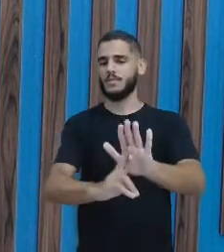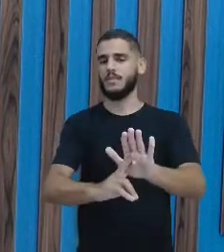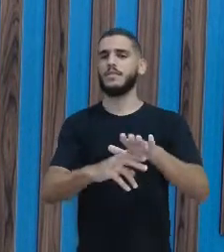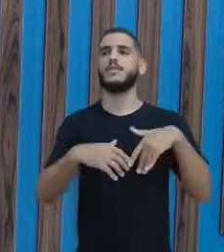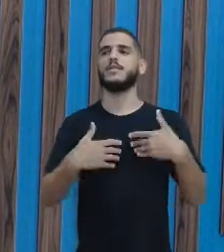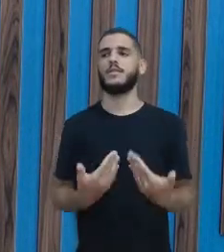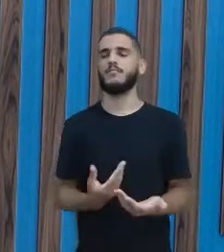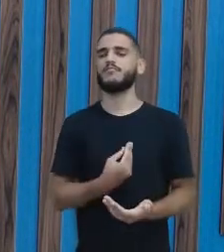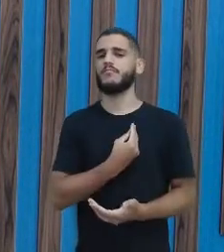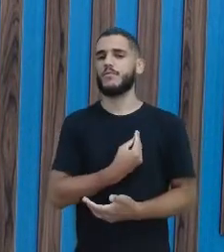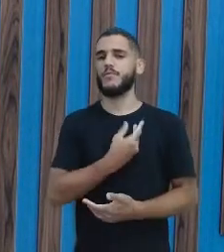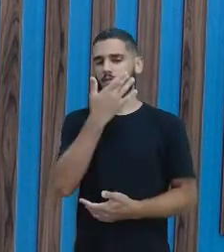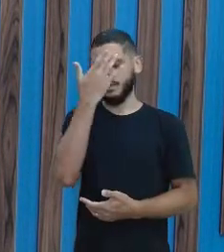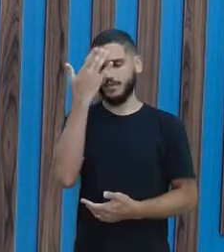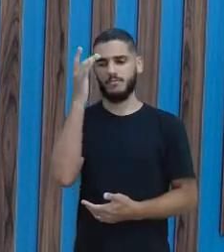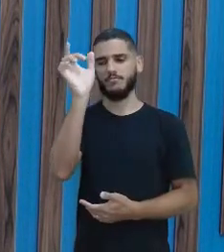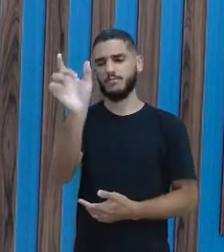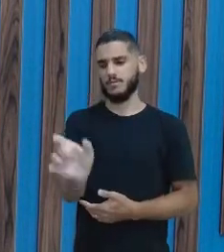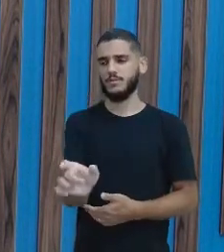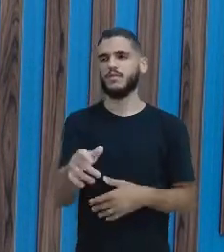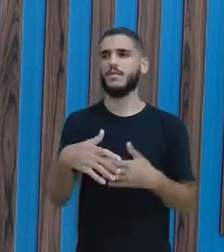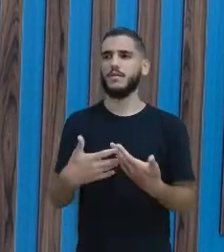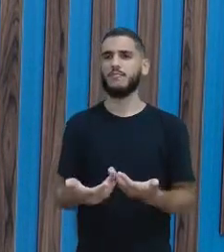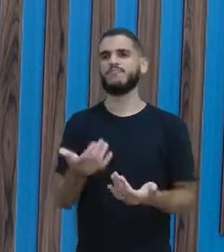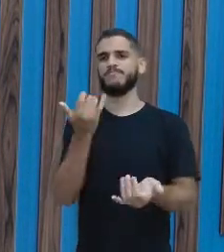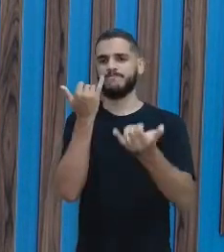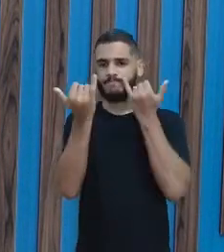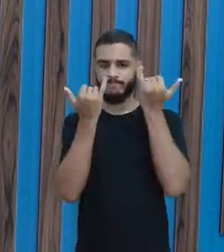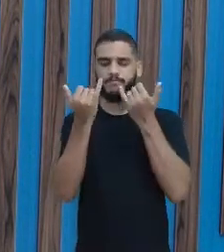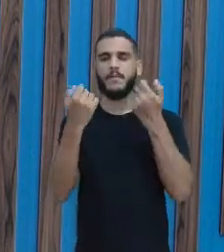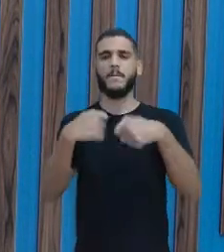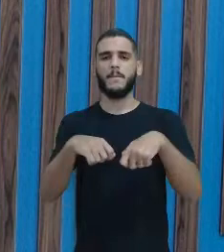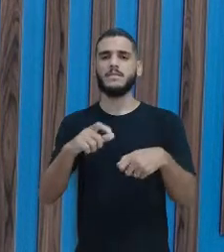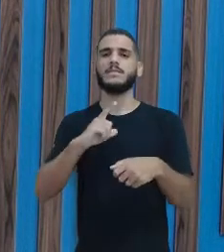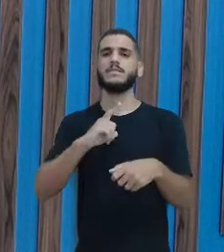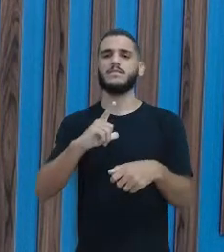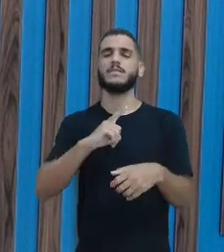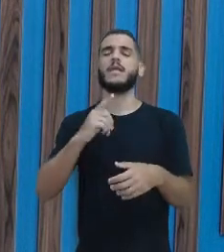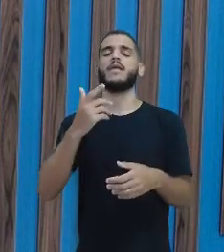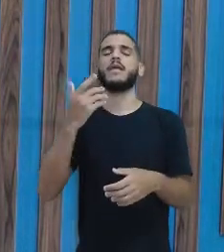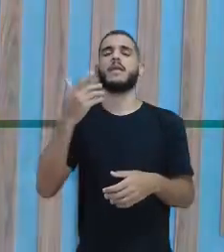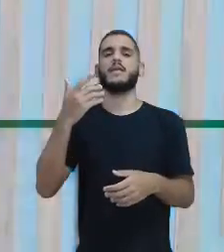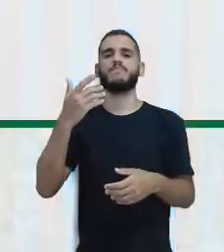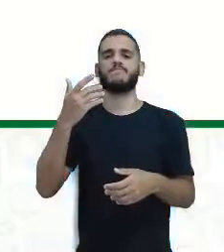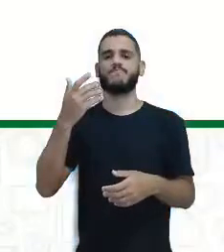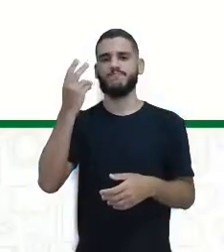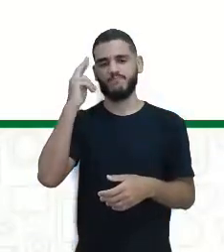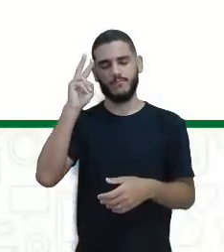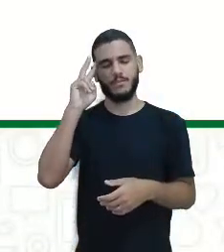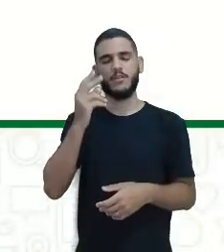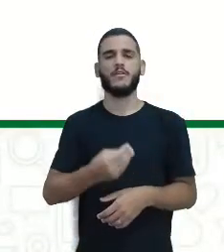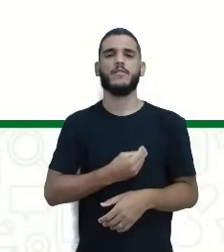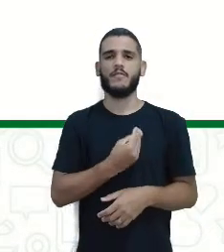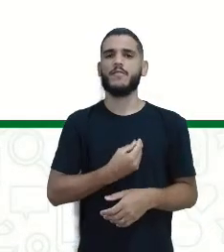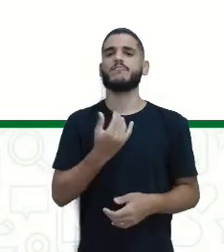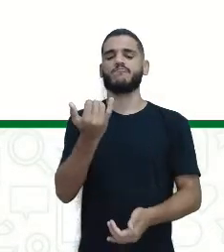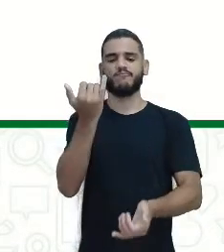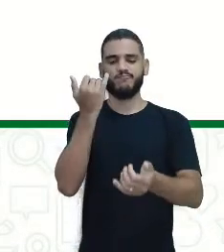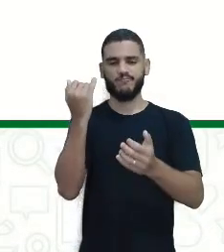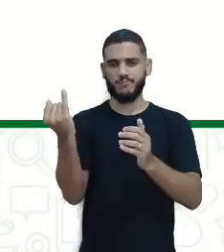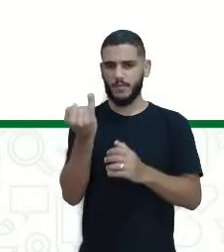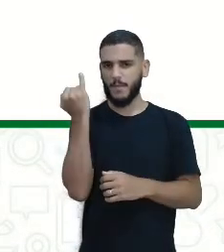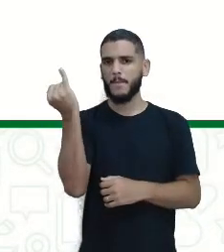representativos da vida de uma pessoa. Informações que tem que estar na biografia, informações importantes que devem conter